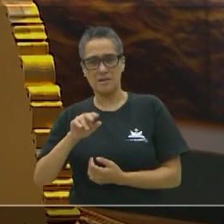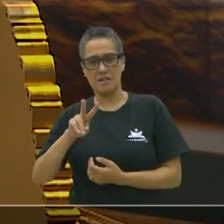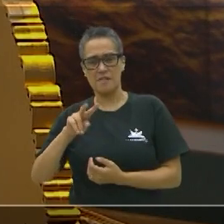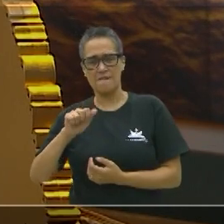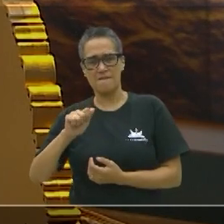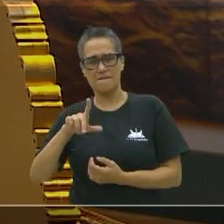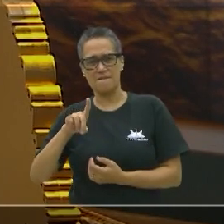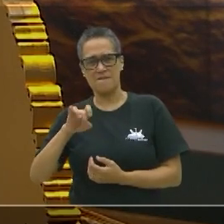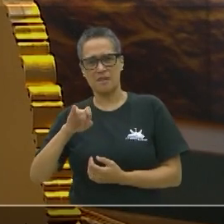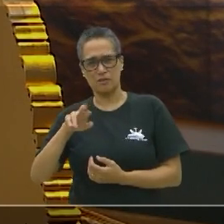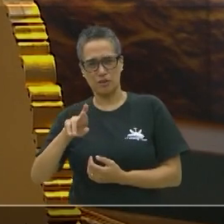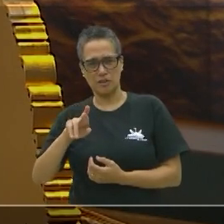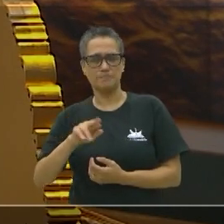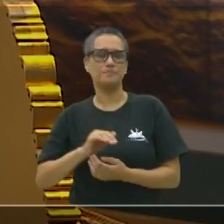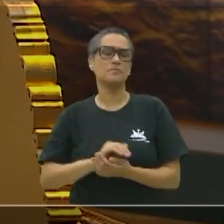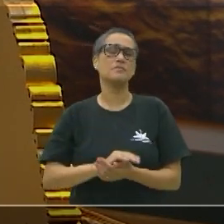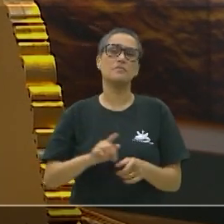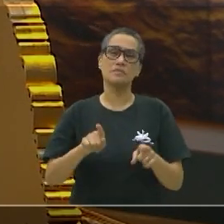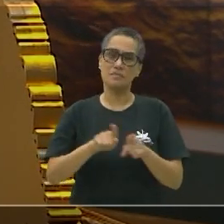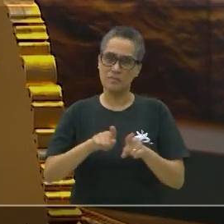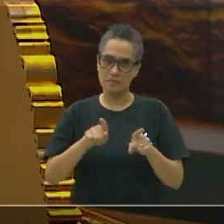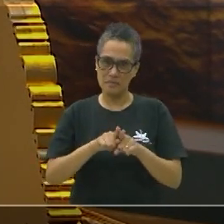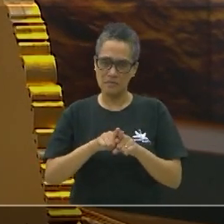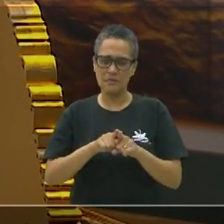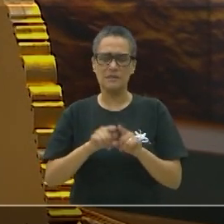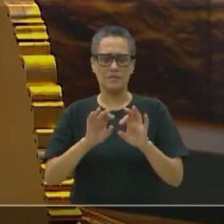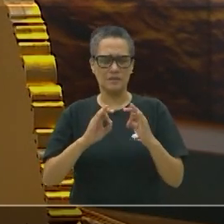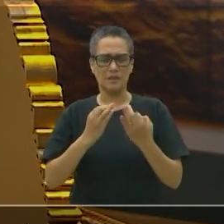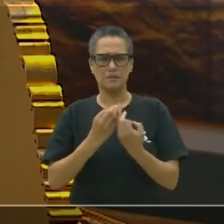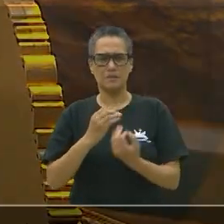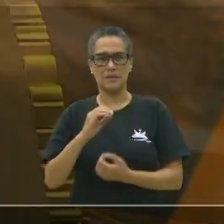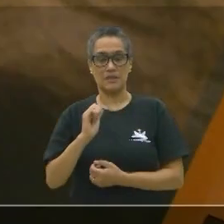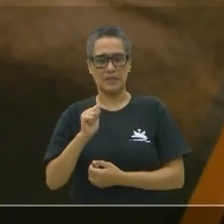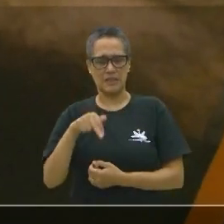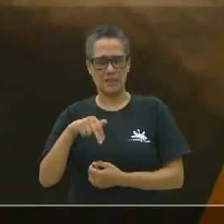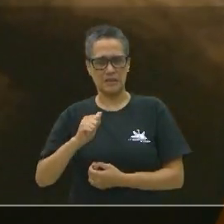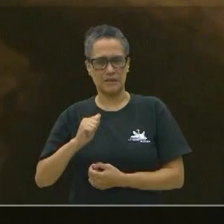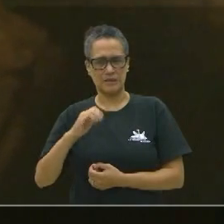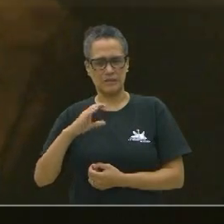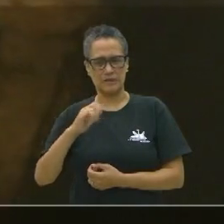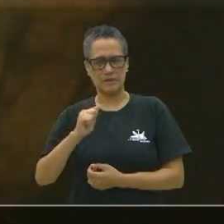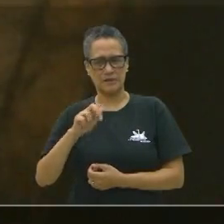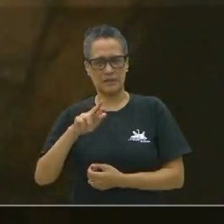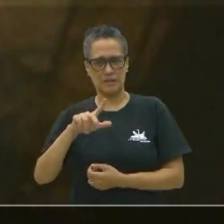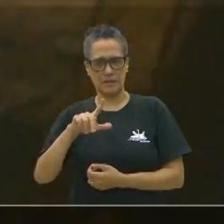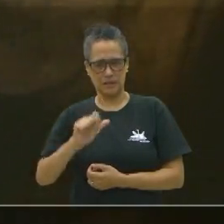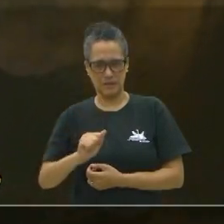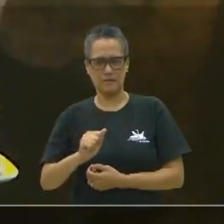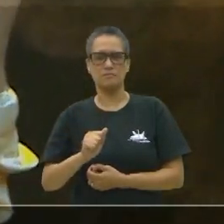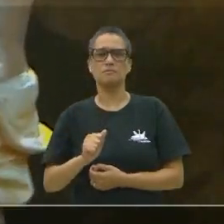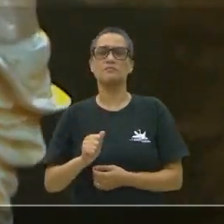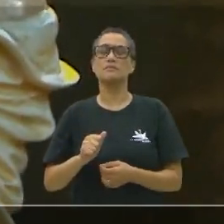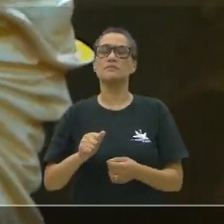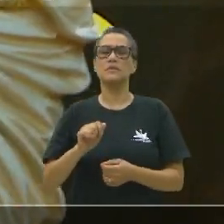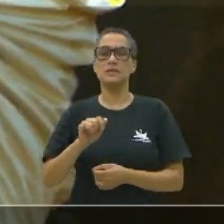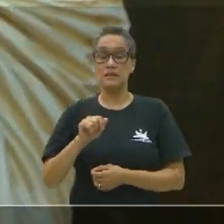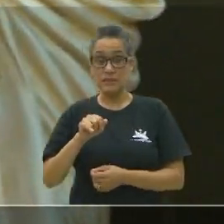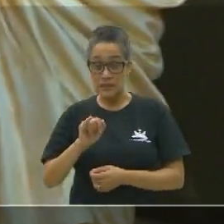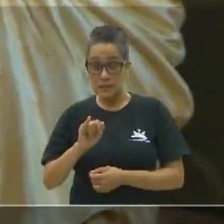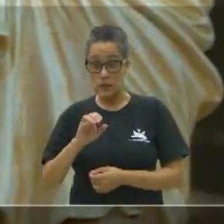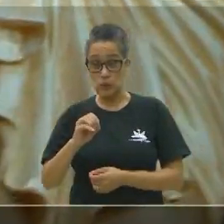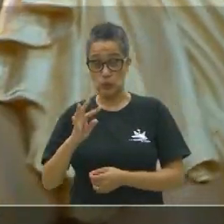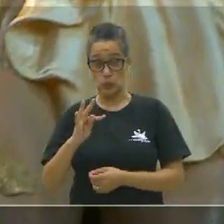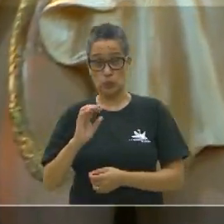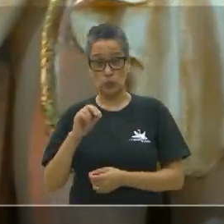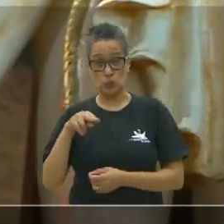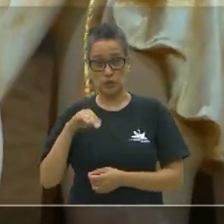Alissa, família de Ana Carla e Hamilton, de Cleusa Maria e Otone,